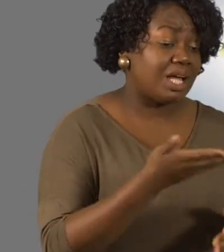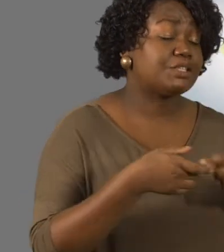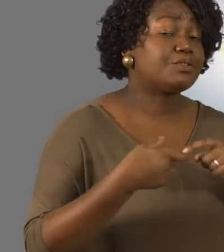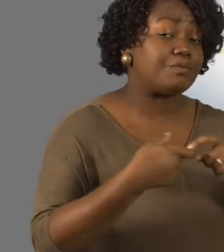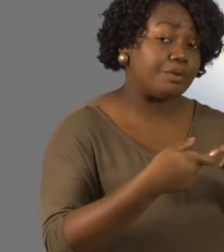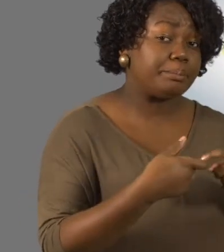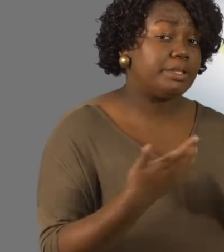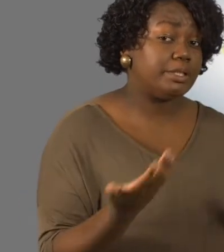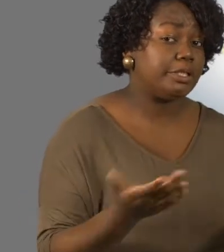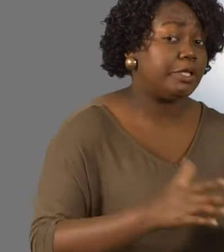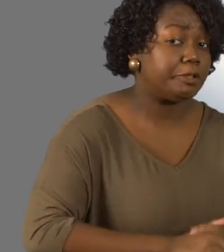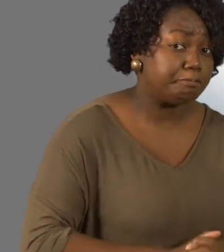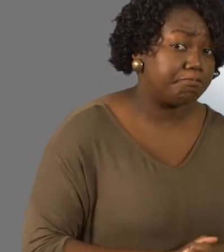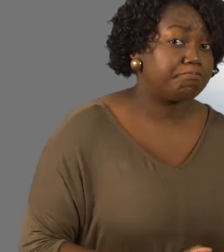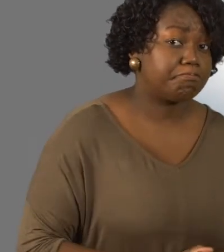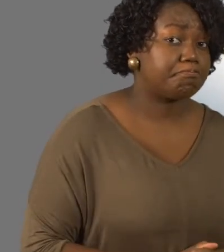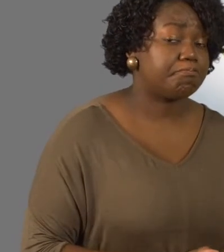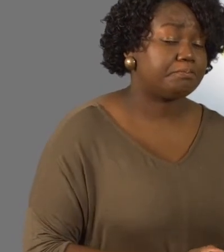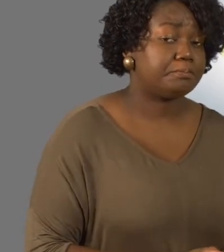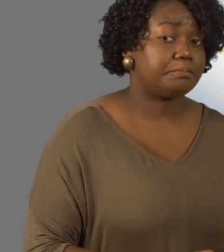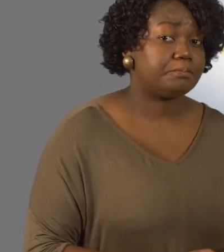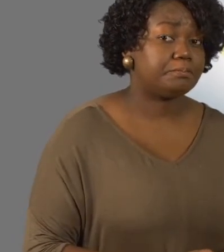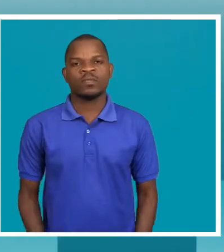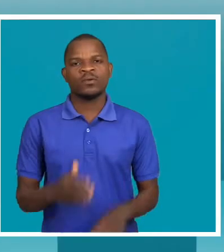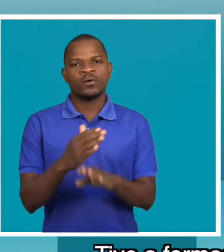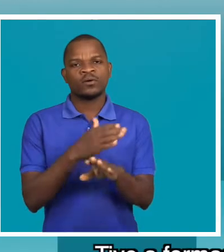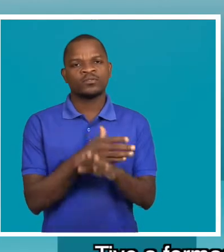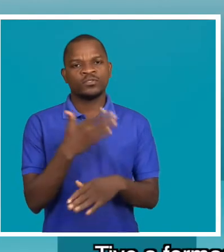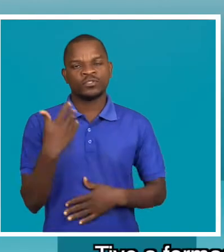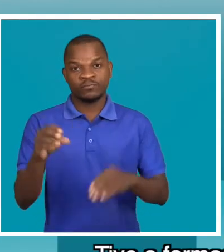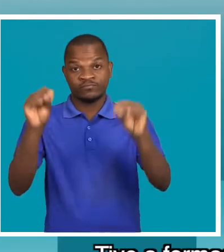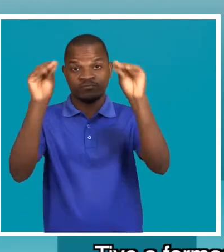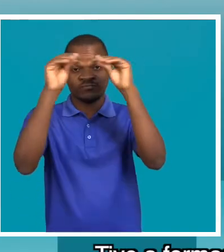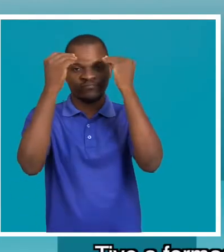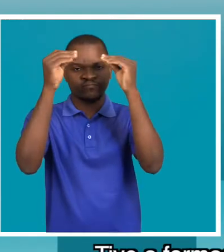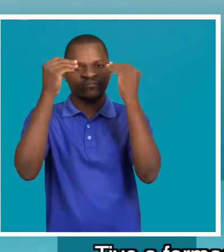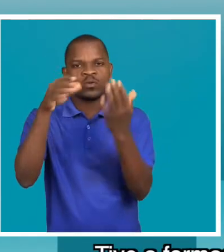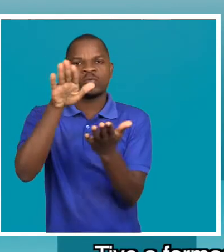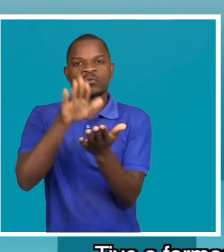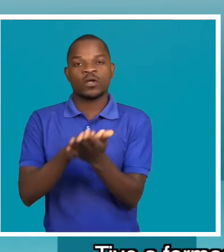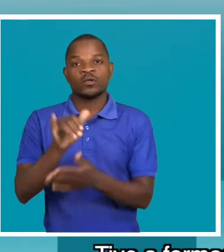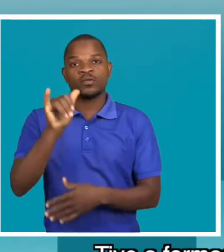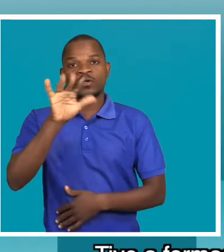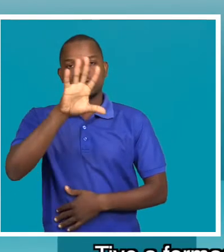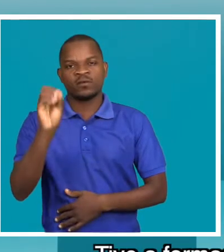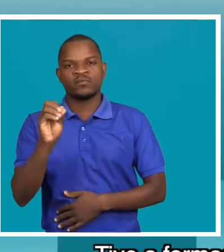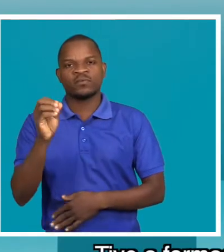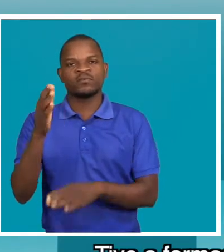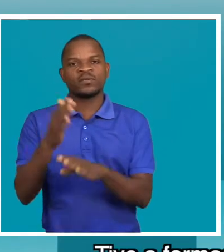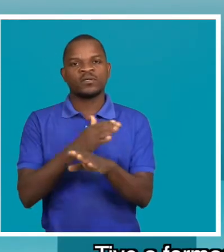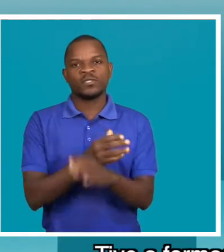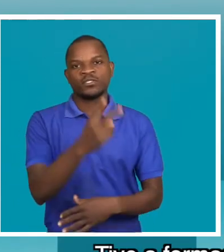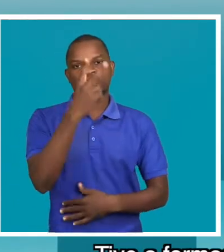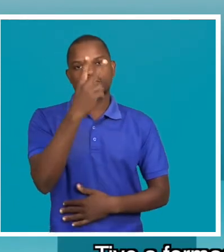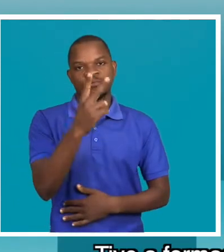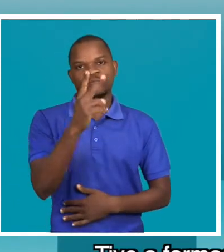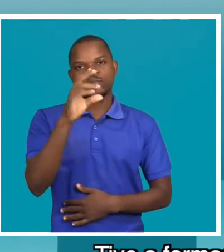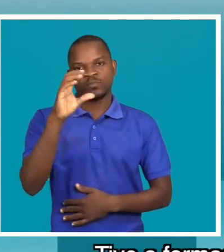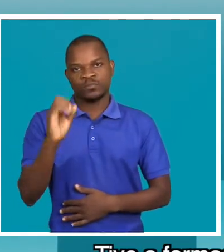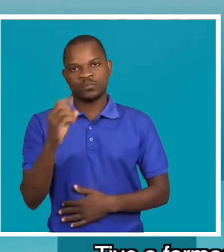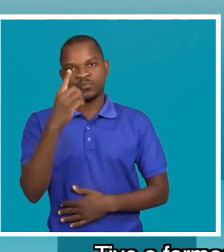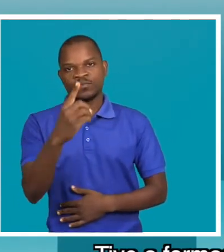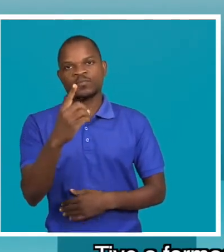sustenta a esposa e os três filhos. Eu tive a formação na Enga África em 2017.